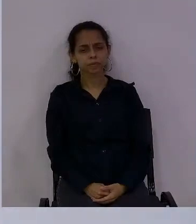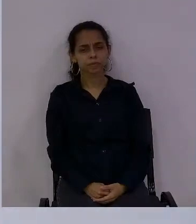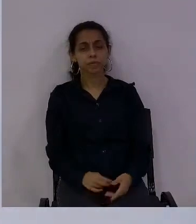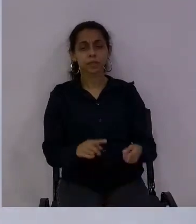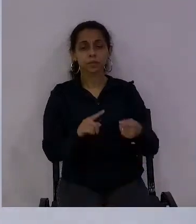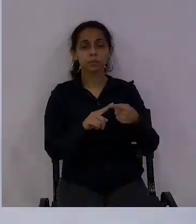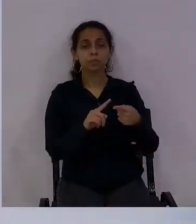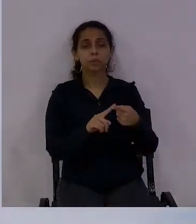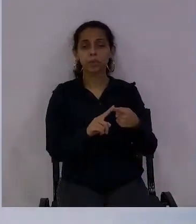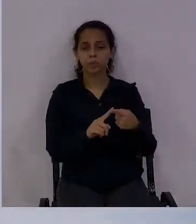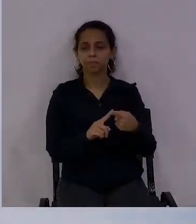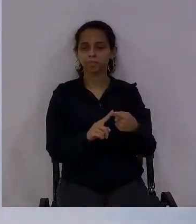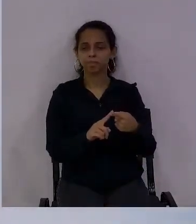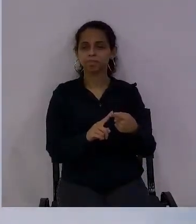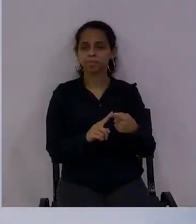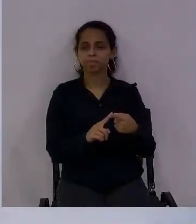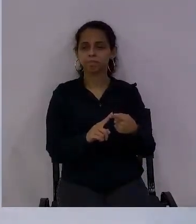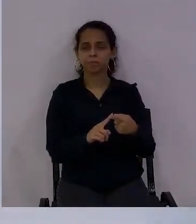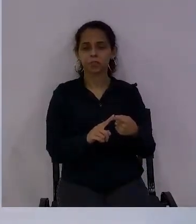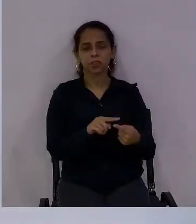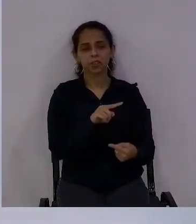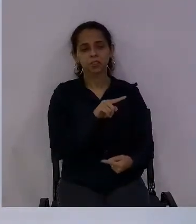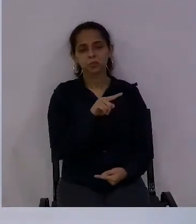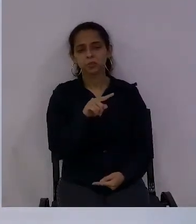Primeiro, valorize a graça de Deus.